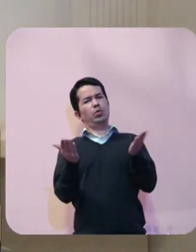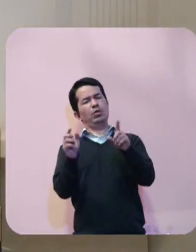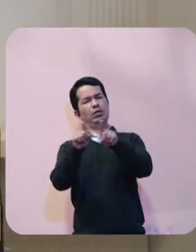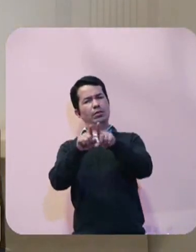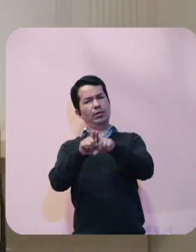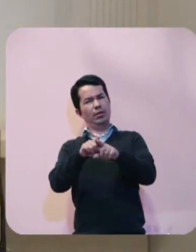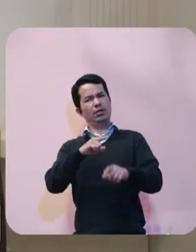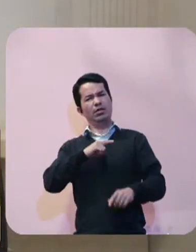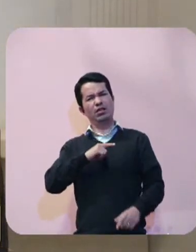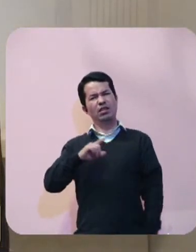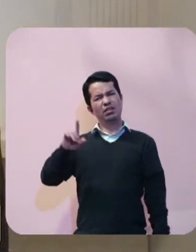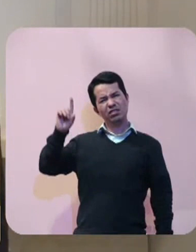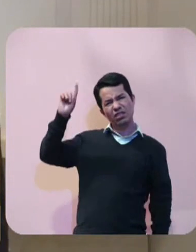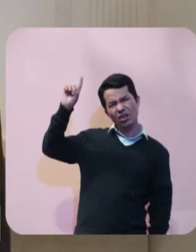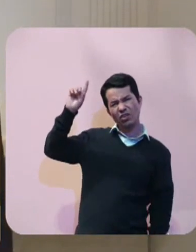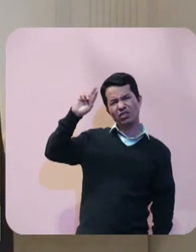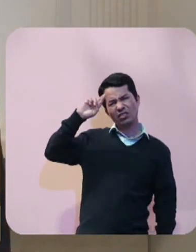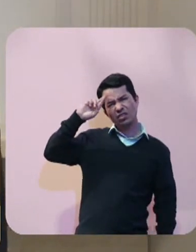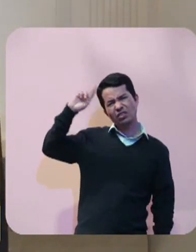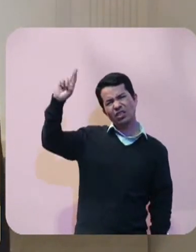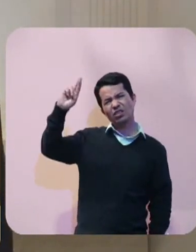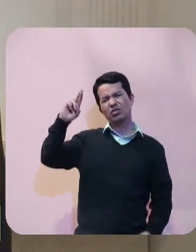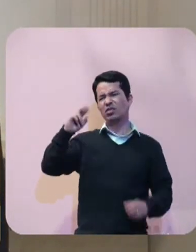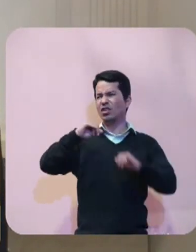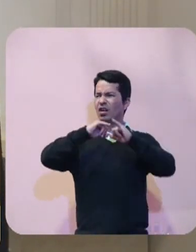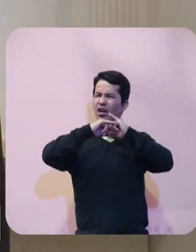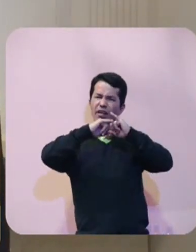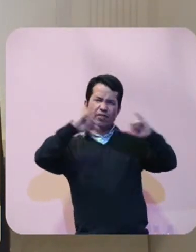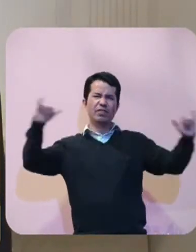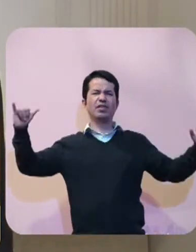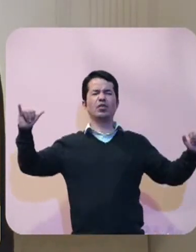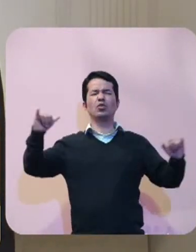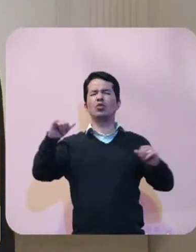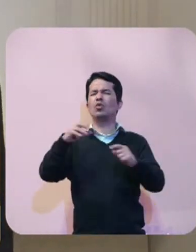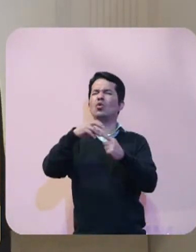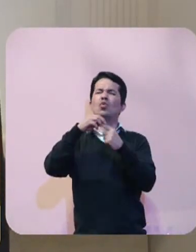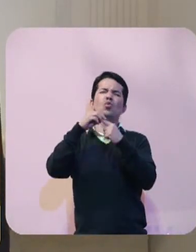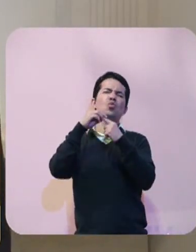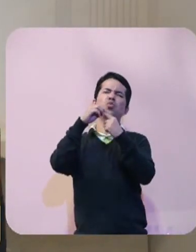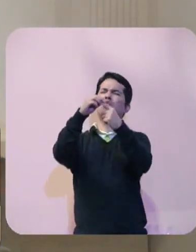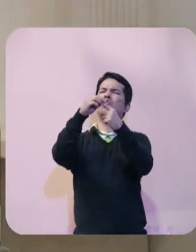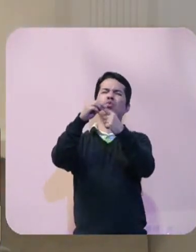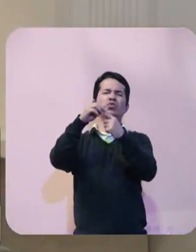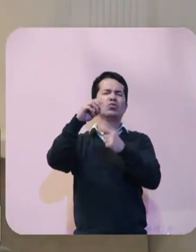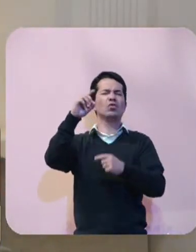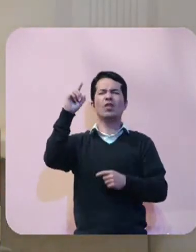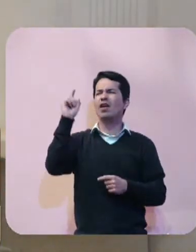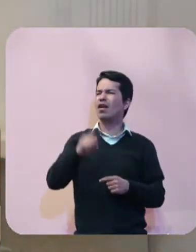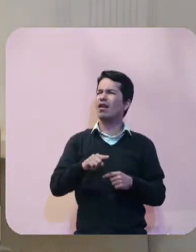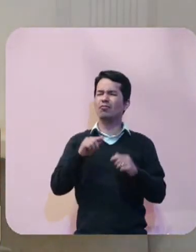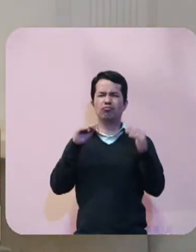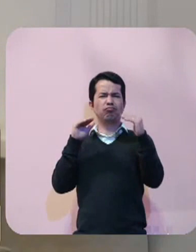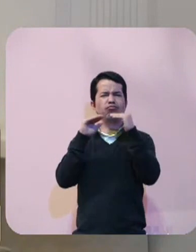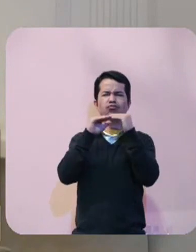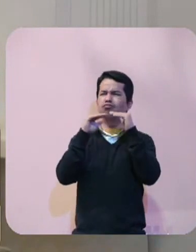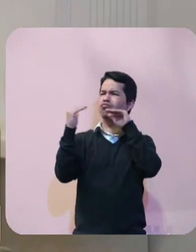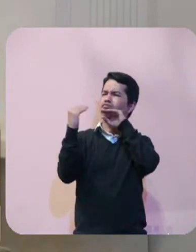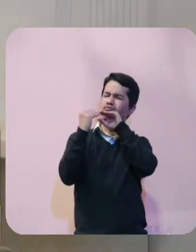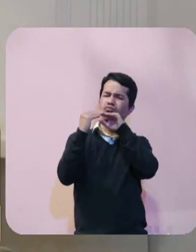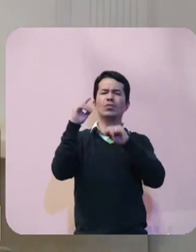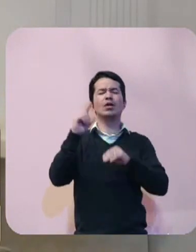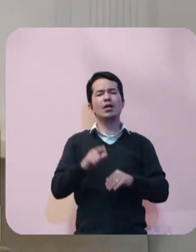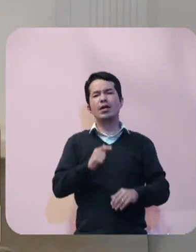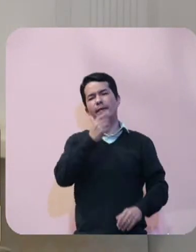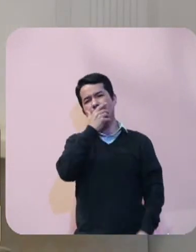que impediria de ferir a terra com maldição seria a conversão dos pais aos